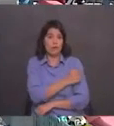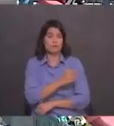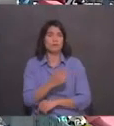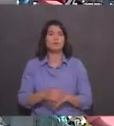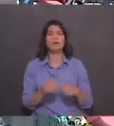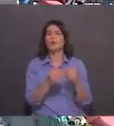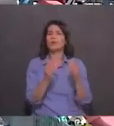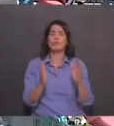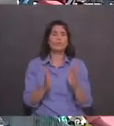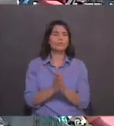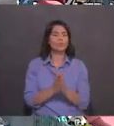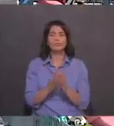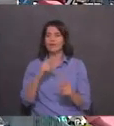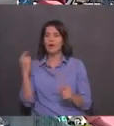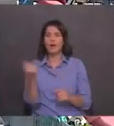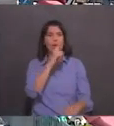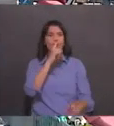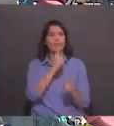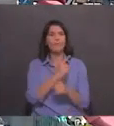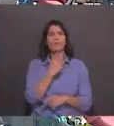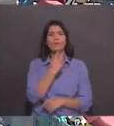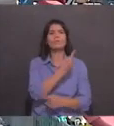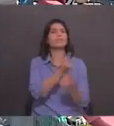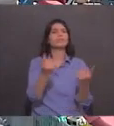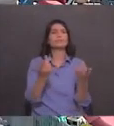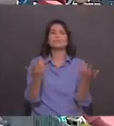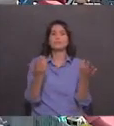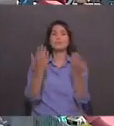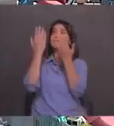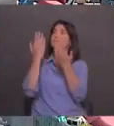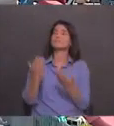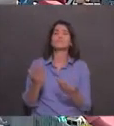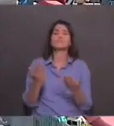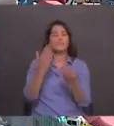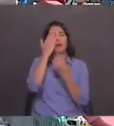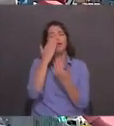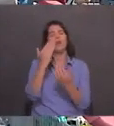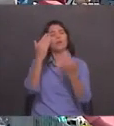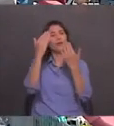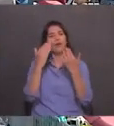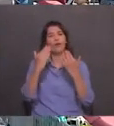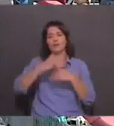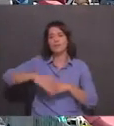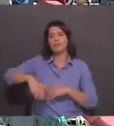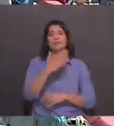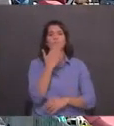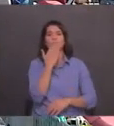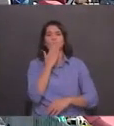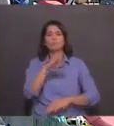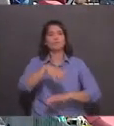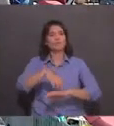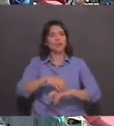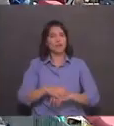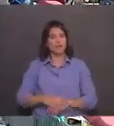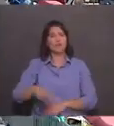exclamaram todos numa só voz, dizendo: Tu és a glória de Jerusalém, Tu és a alegria de